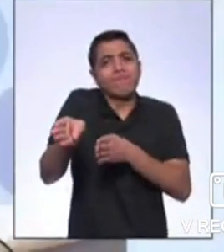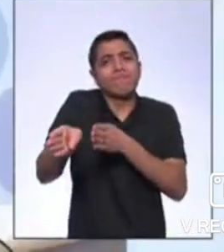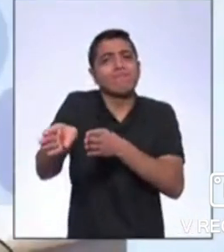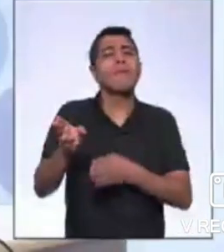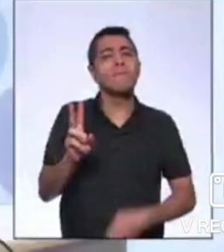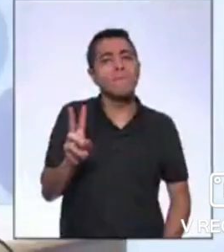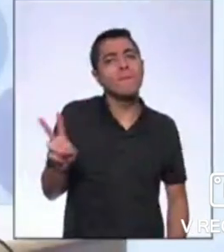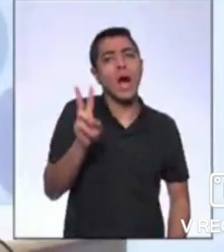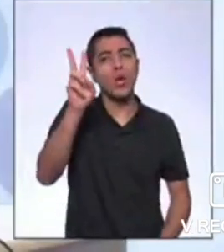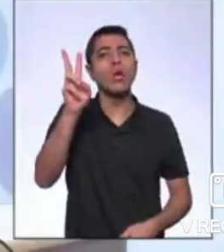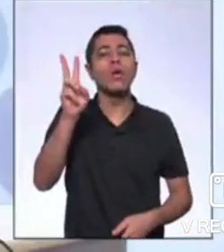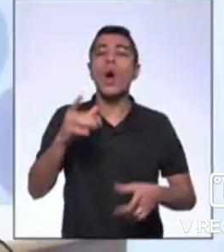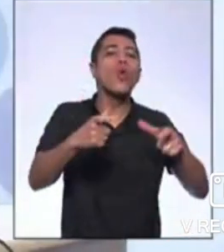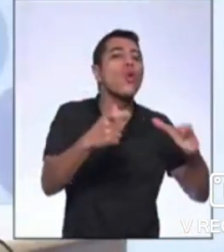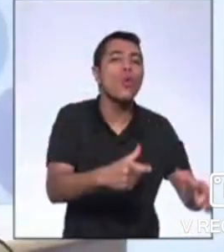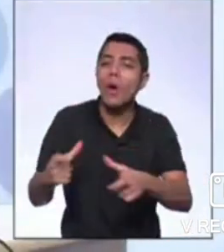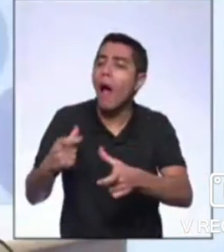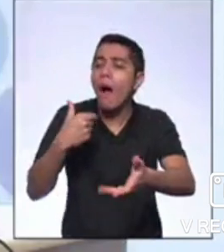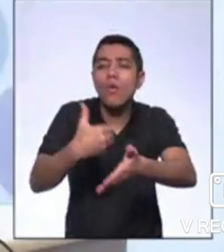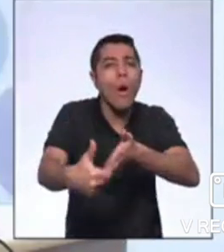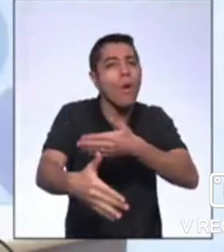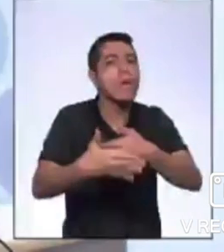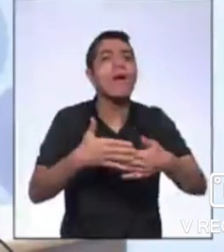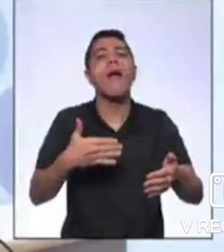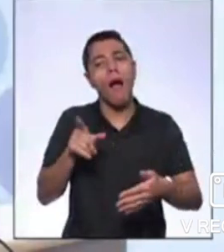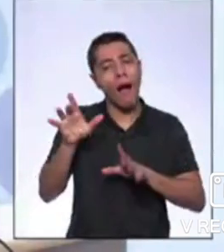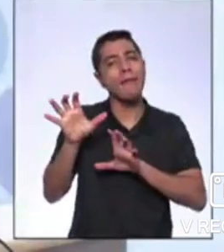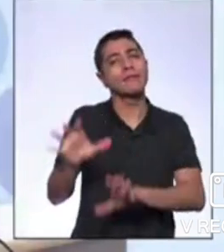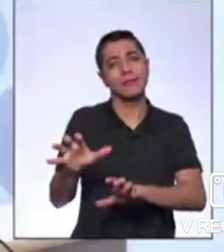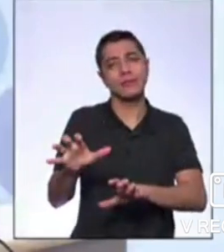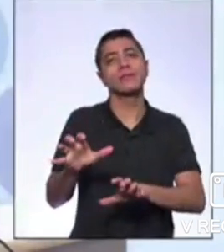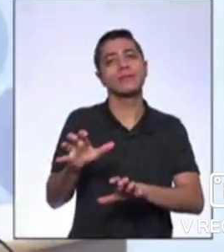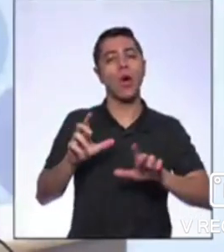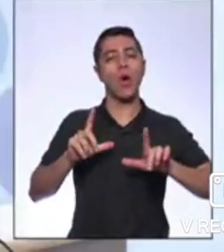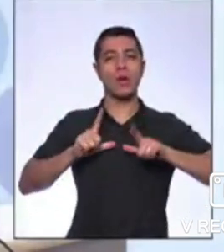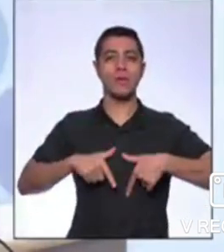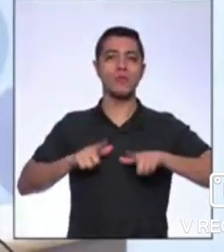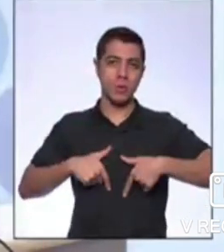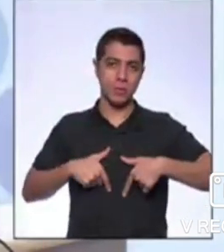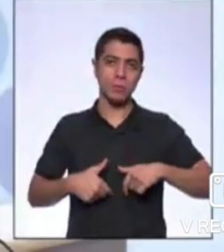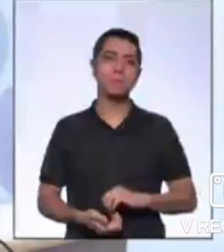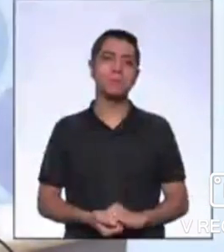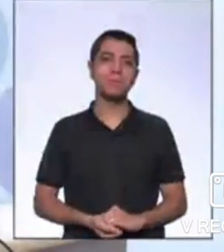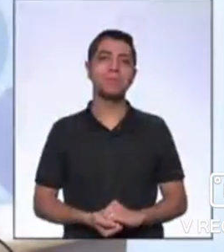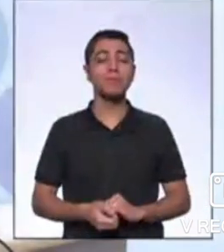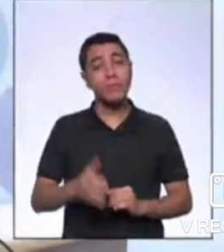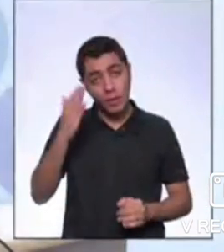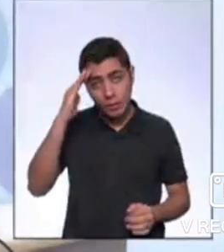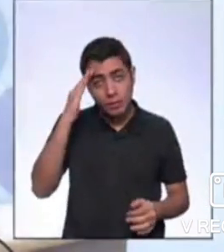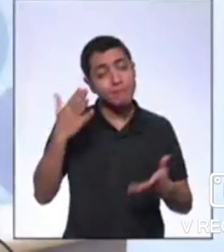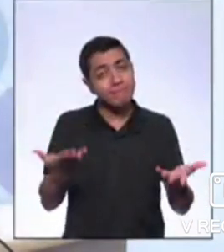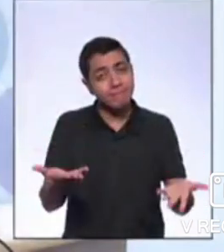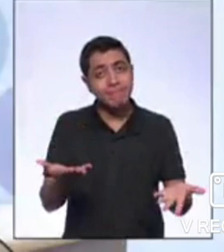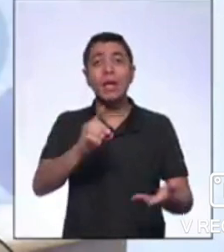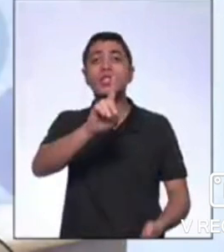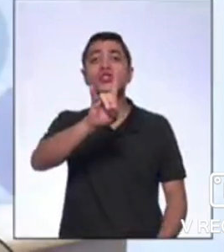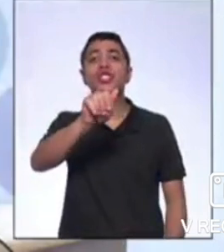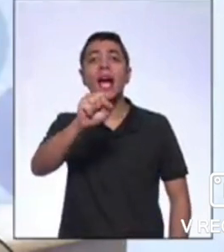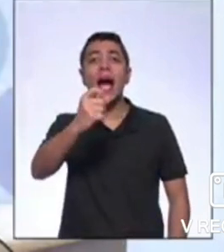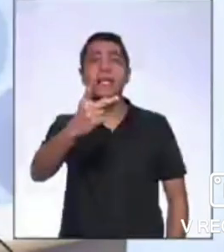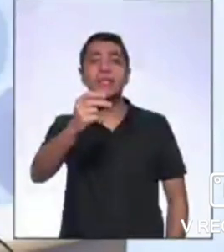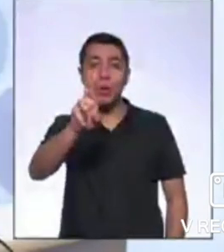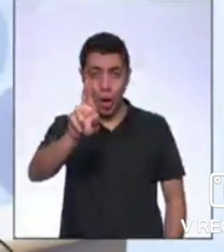valores, mesmo espalhados por diversos territórios, tá? Então, quando acontece ali essa diáspora, essa é uma política que